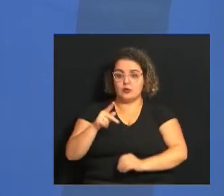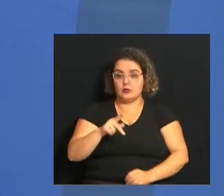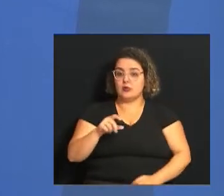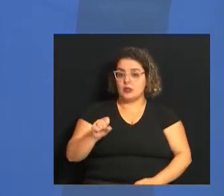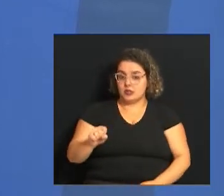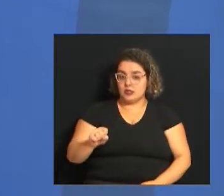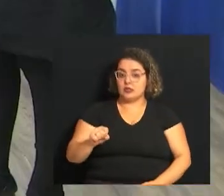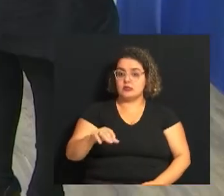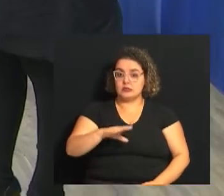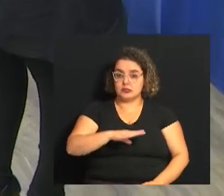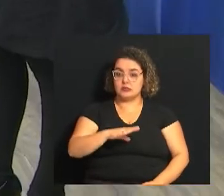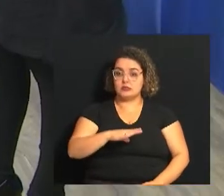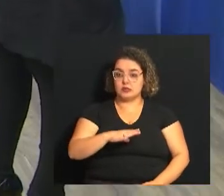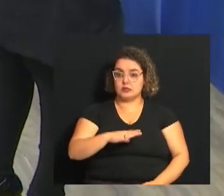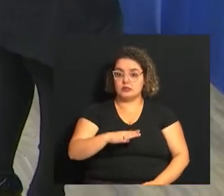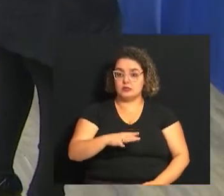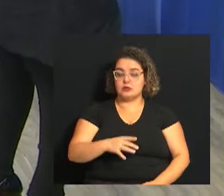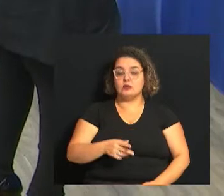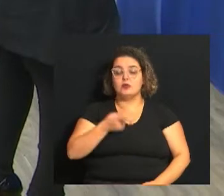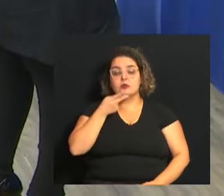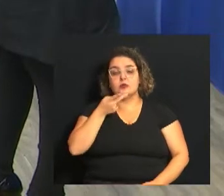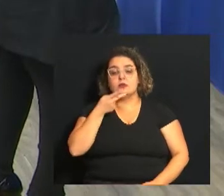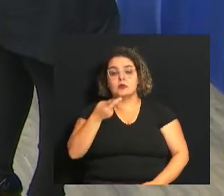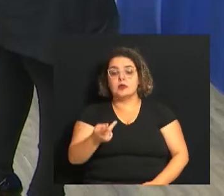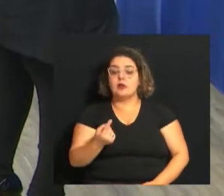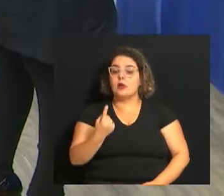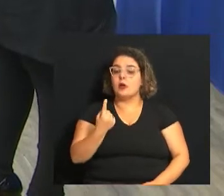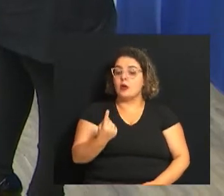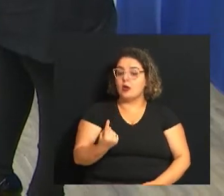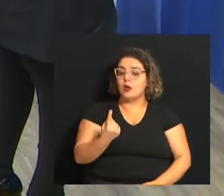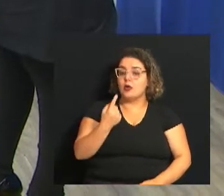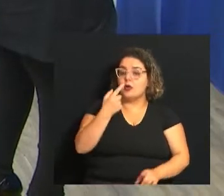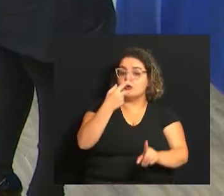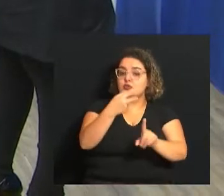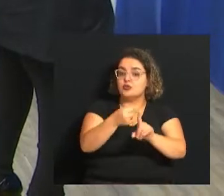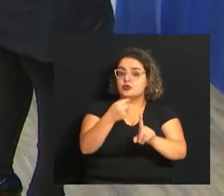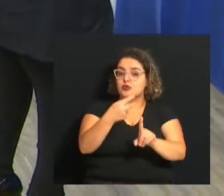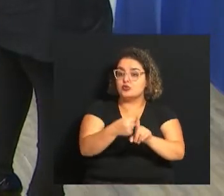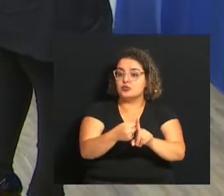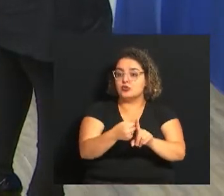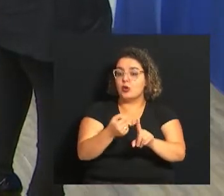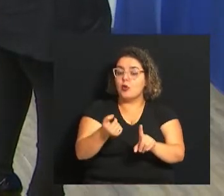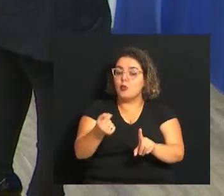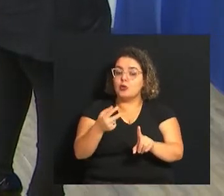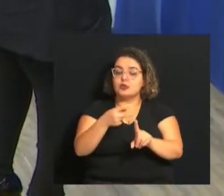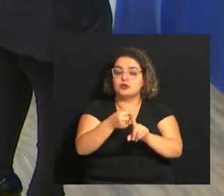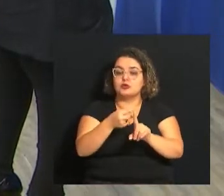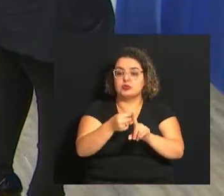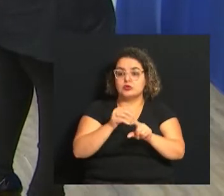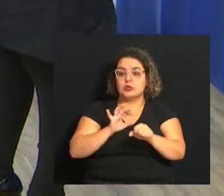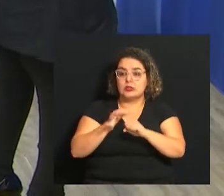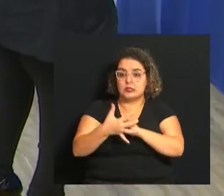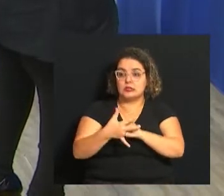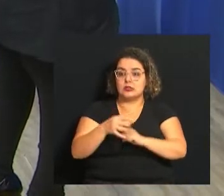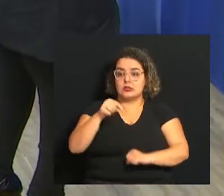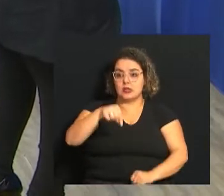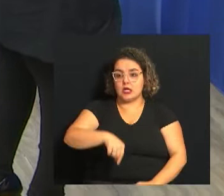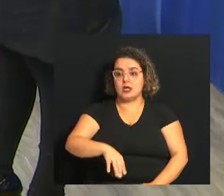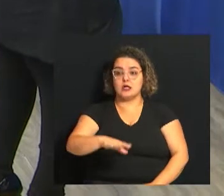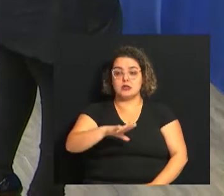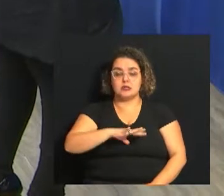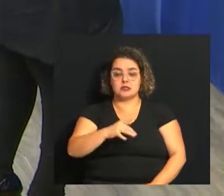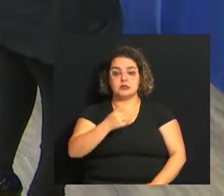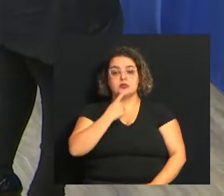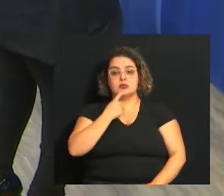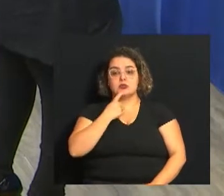da cidade. Vamos falar um pouquinho sobre vacinação. Nós temos os números também em relação à Covid-19 aqui no nosso município.